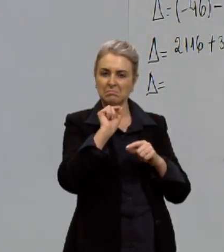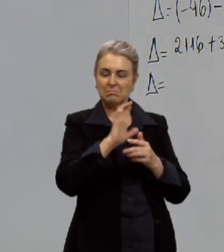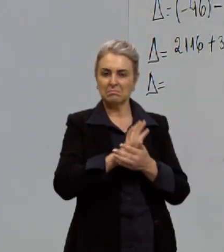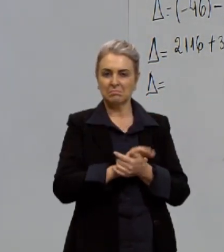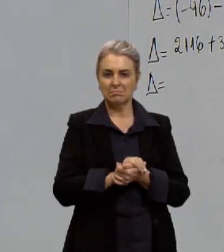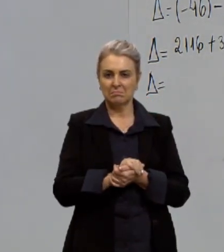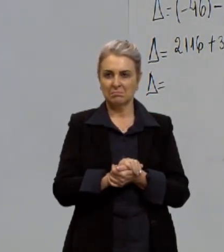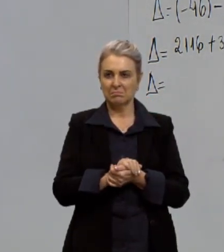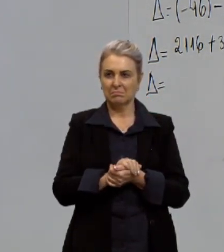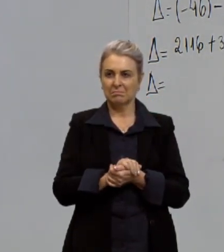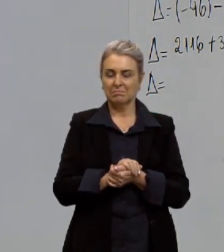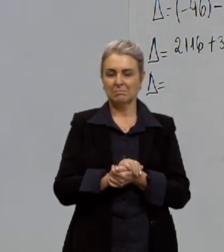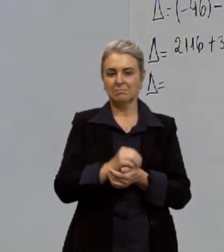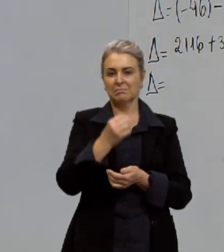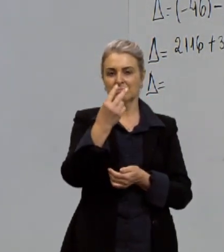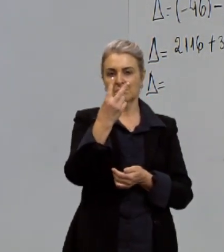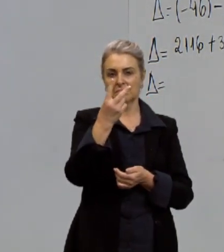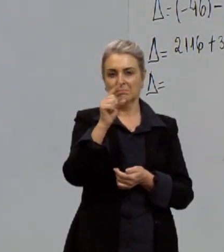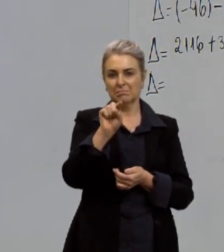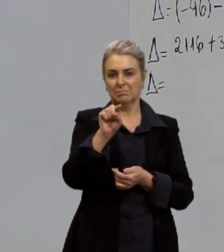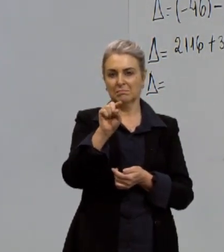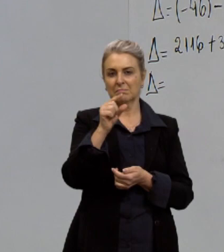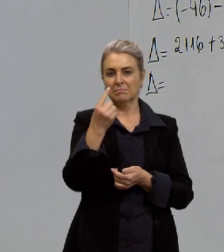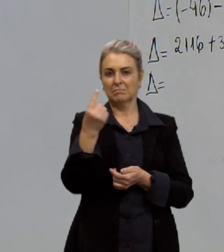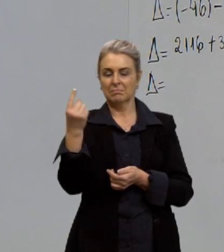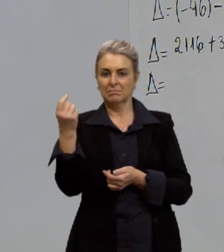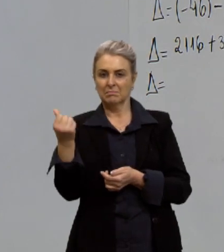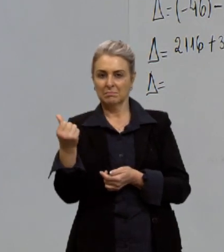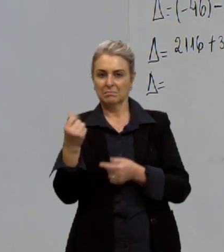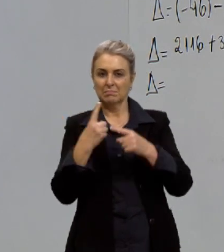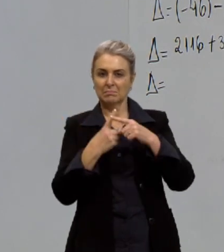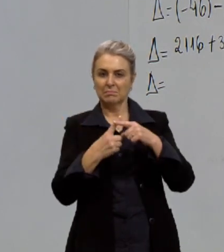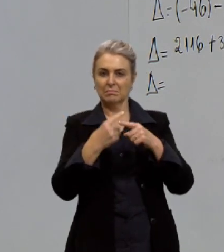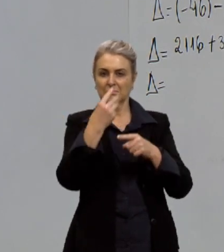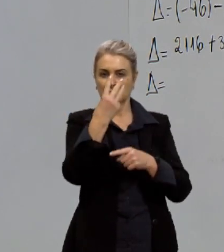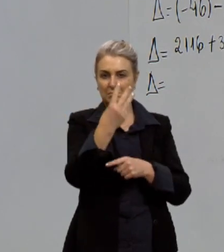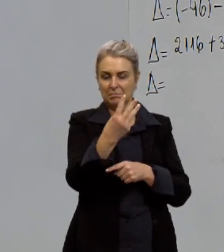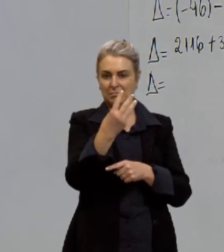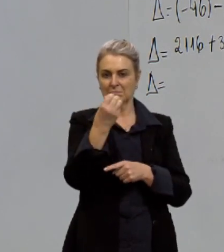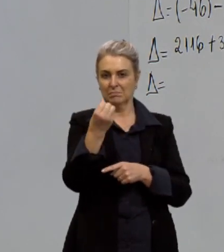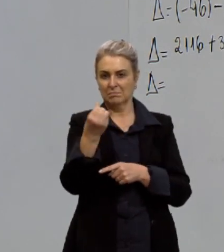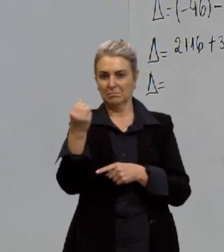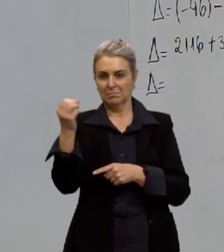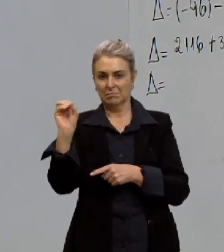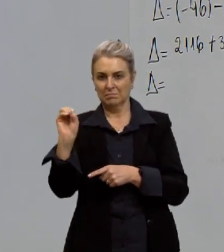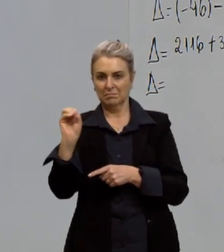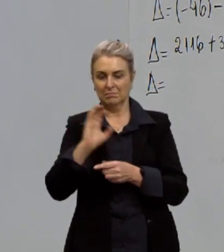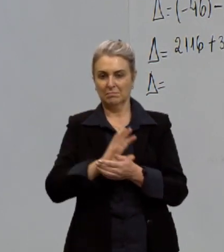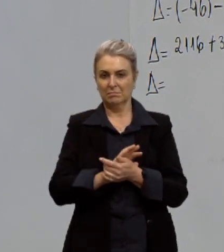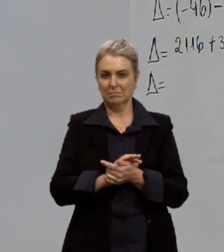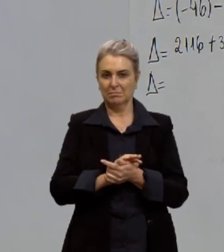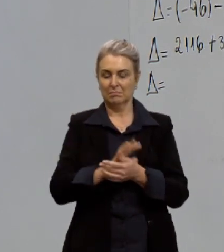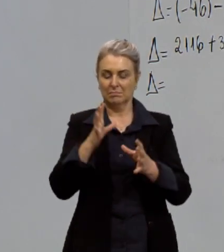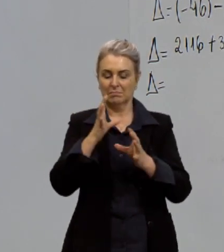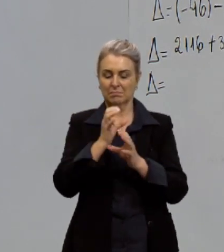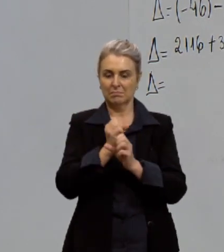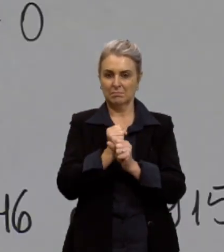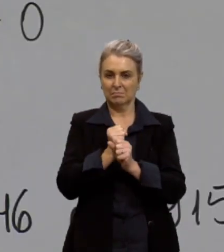O 2.116. Mais o 3.660. Vou colocar aqui para nós